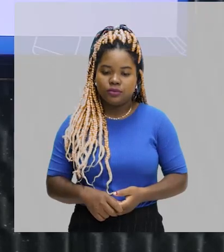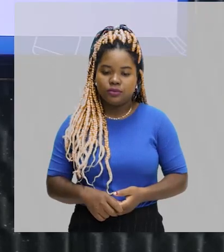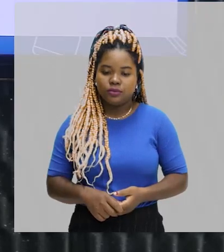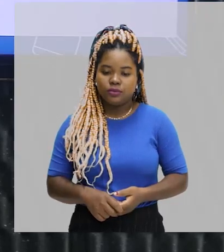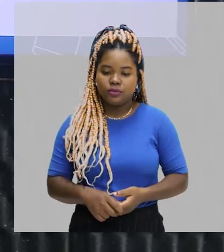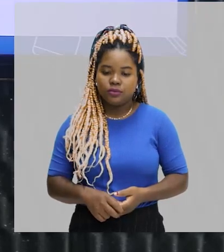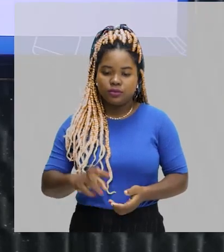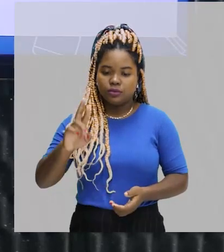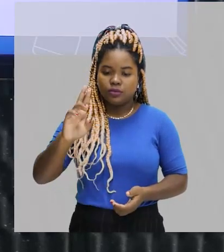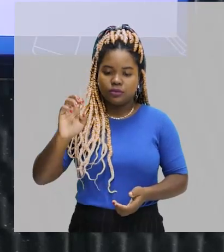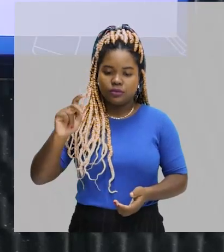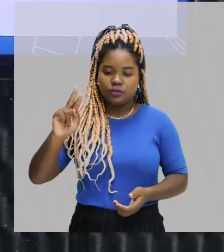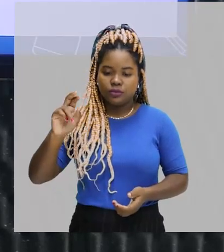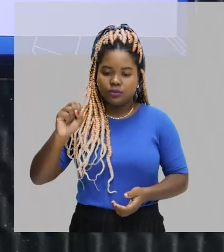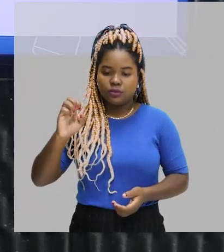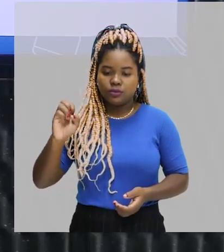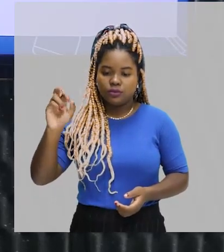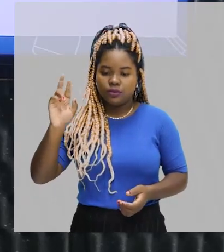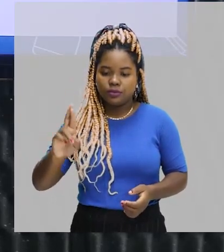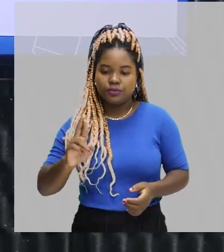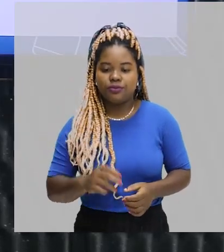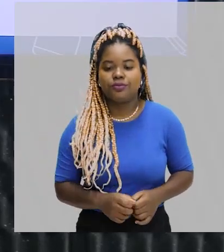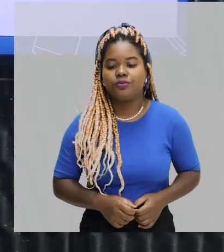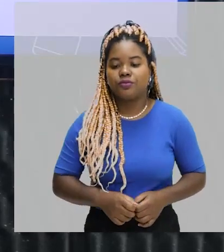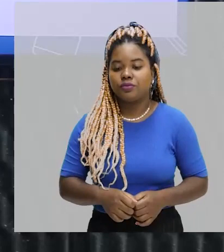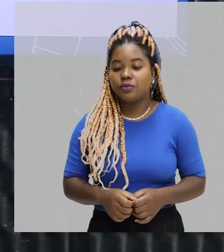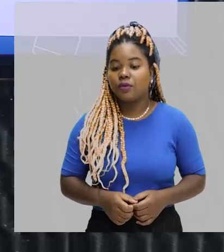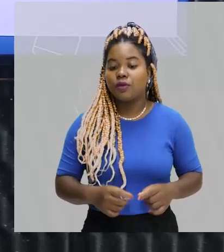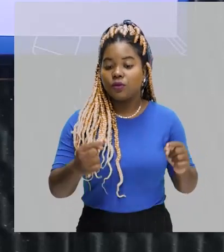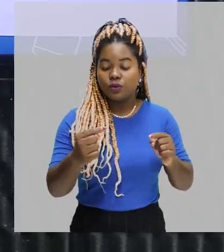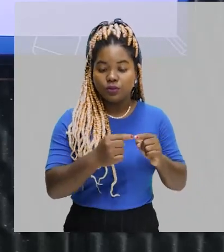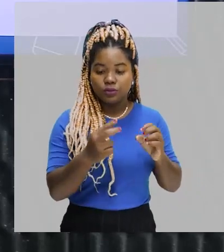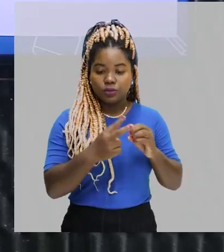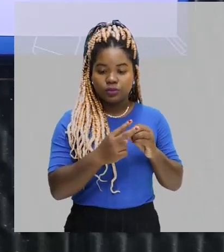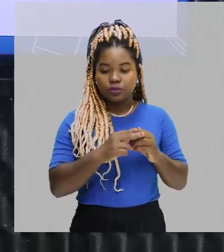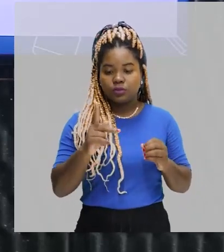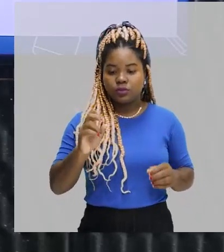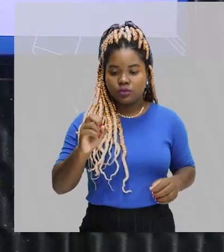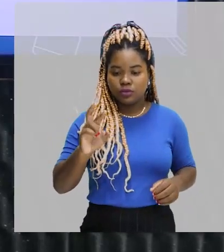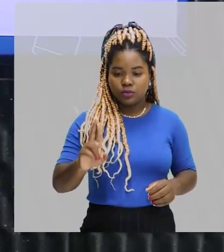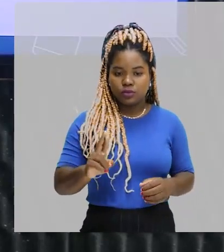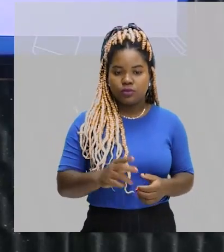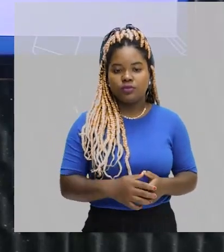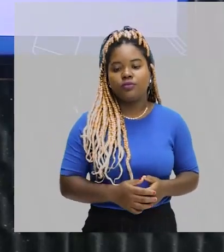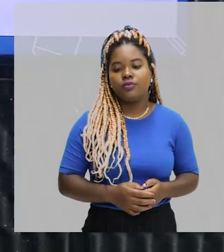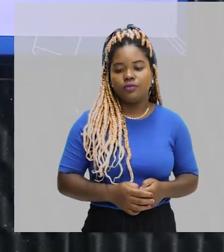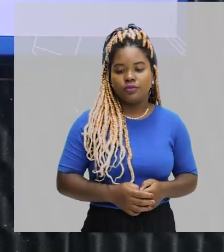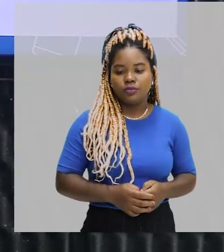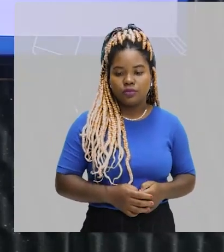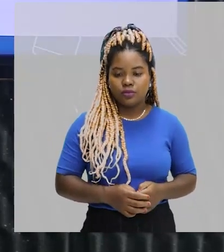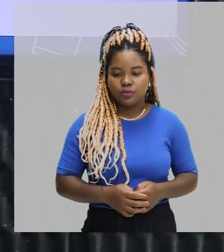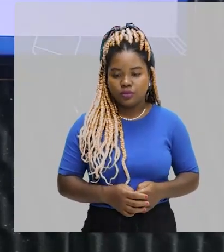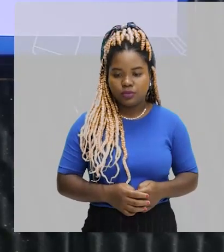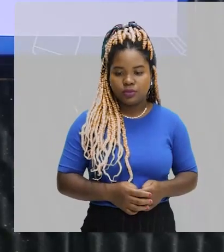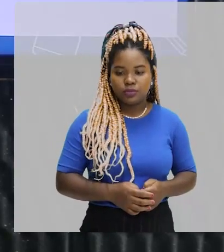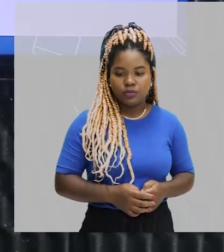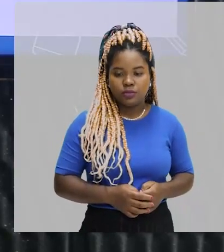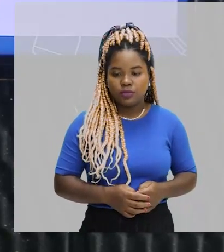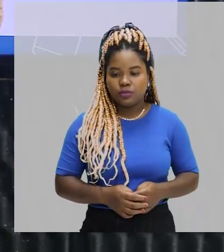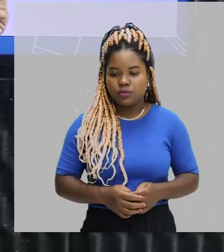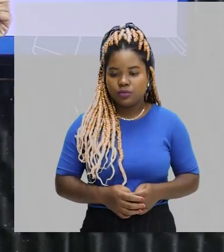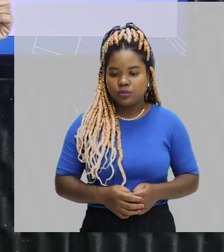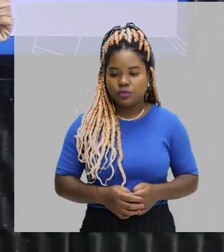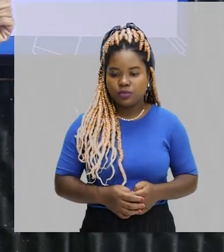empresariado não repuser, eu vou concordar de acordo com o verbo por. Aí, claro, haverá no sentido de existir, o verbo vai ficar no